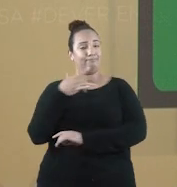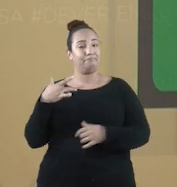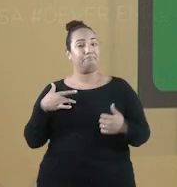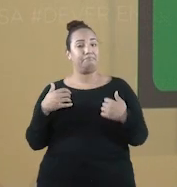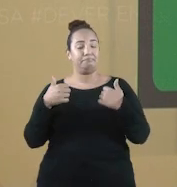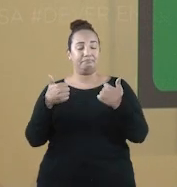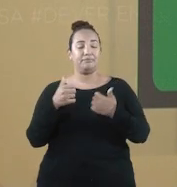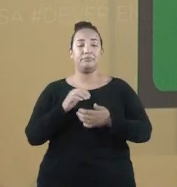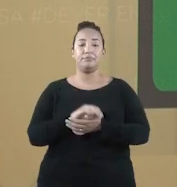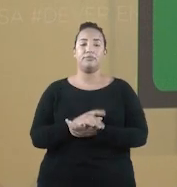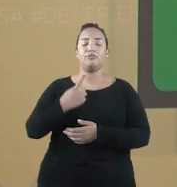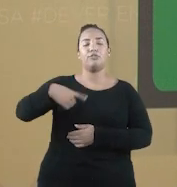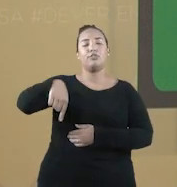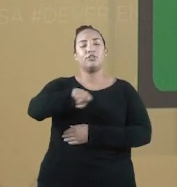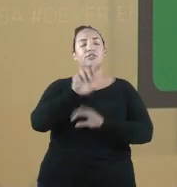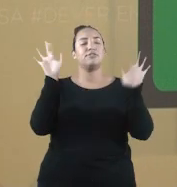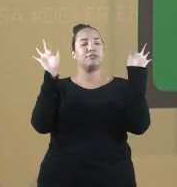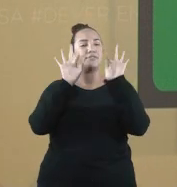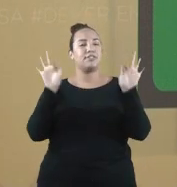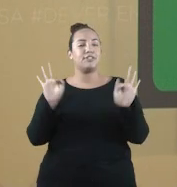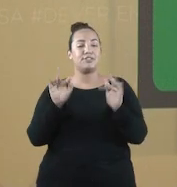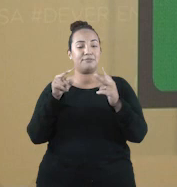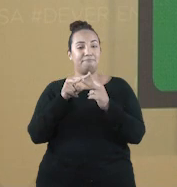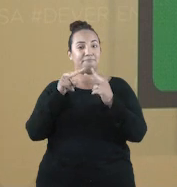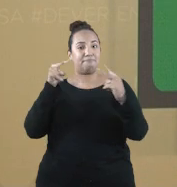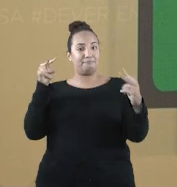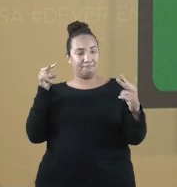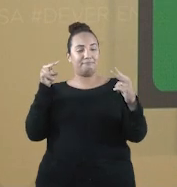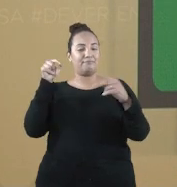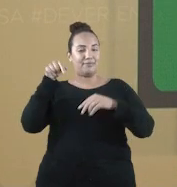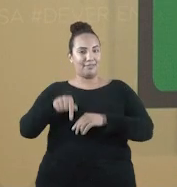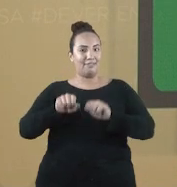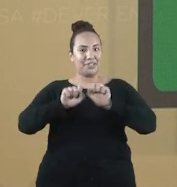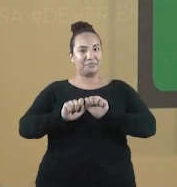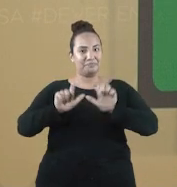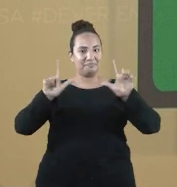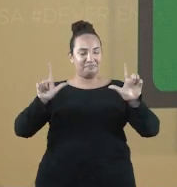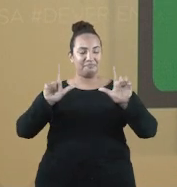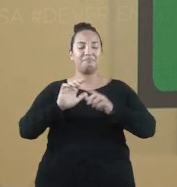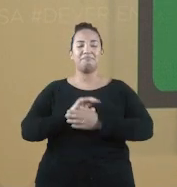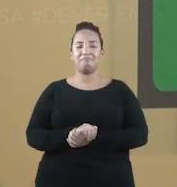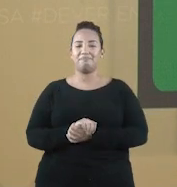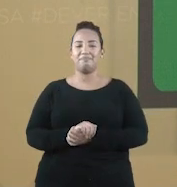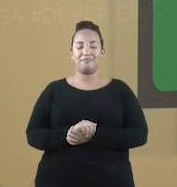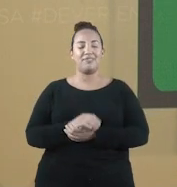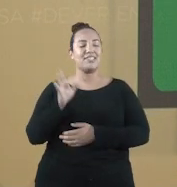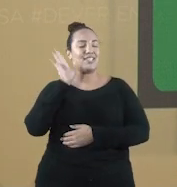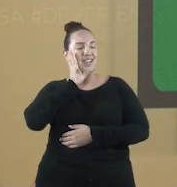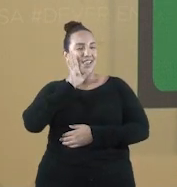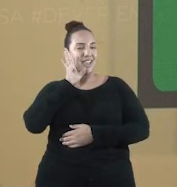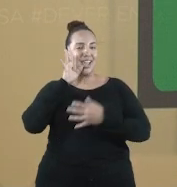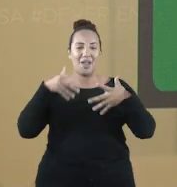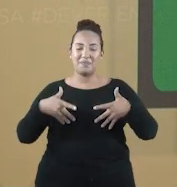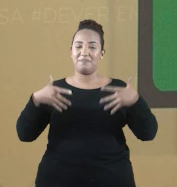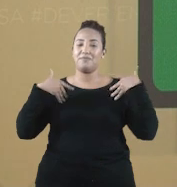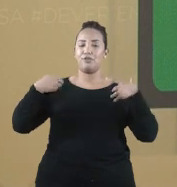Como vocês estão? Estamos muito felizes em estar conectados com vocês através desta plataforma. Será muito divertido